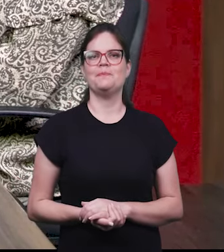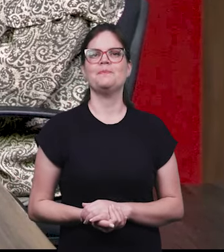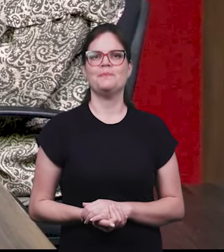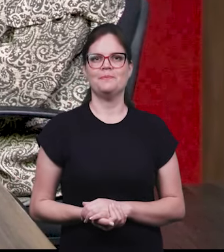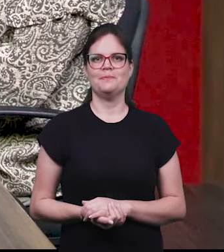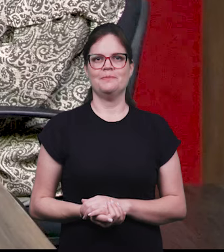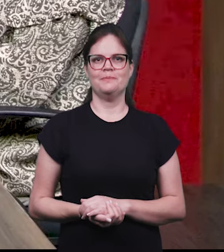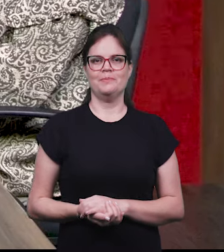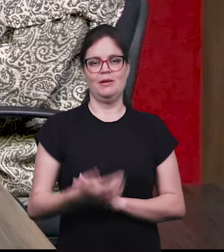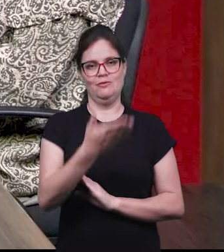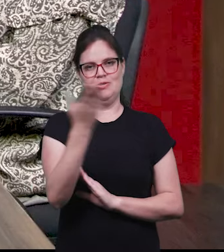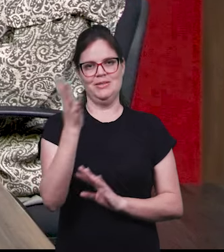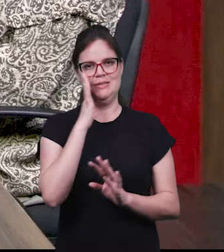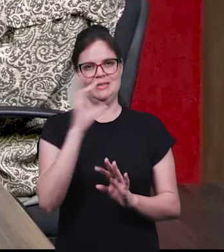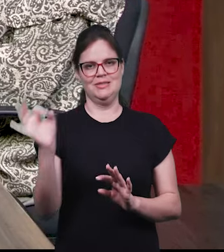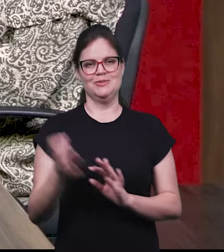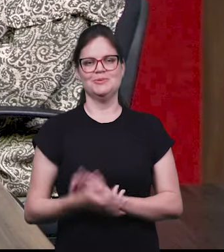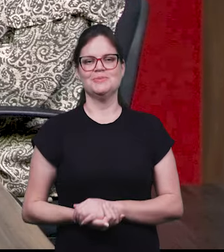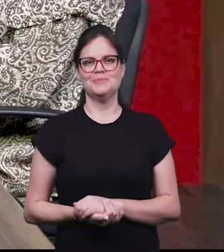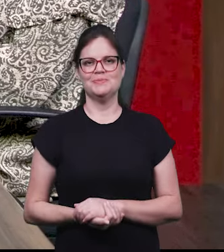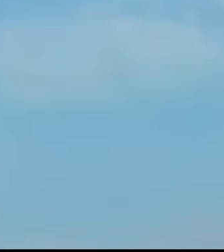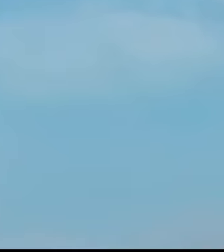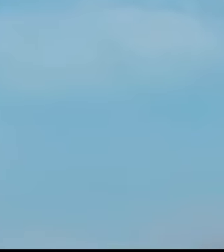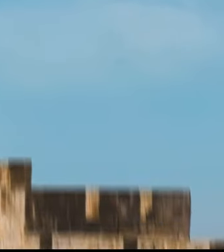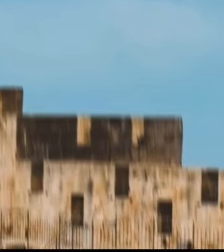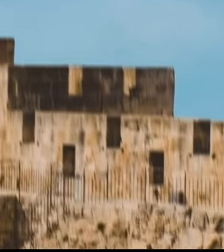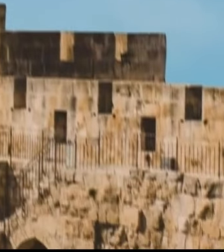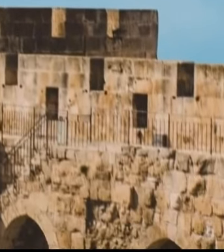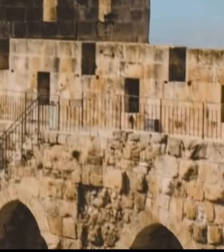doutora Jurama. Pai do Senhor. Pai Senhor a todos.